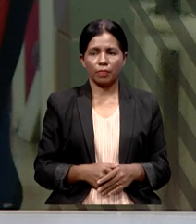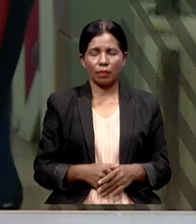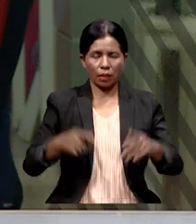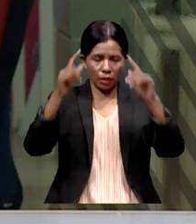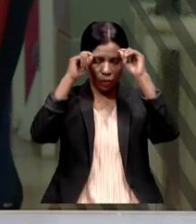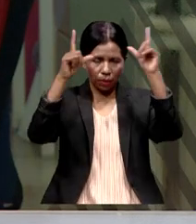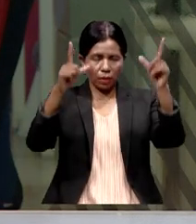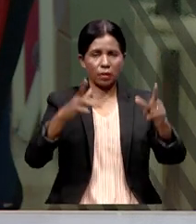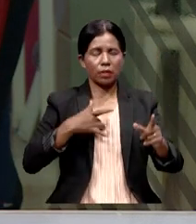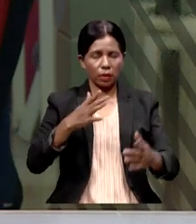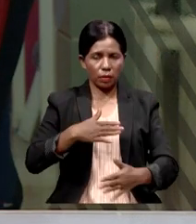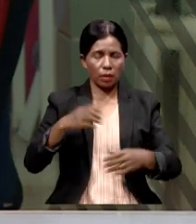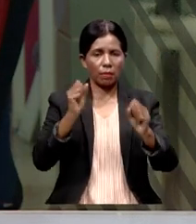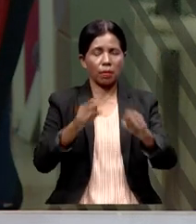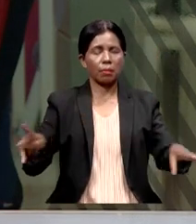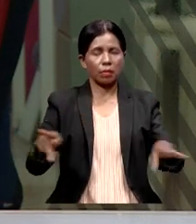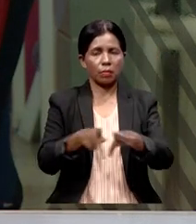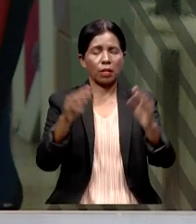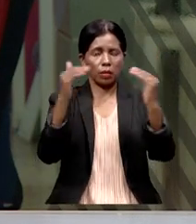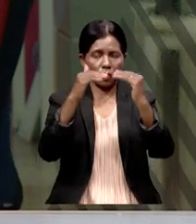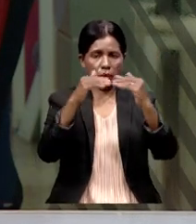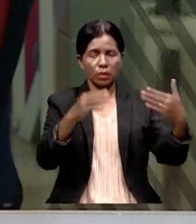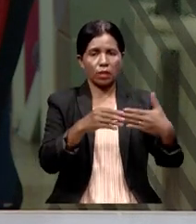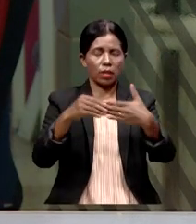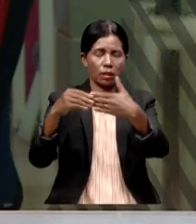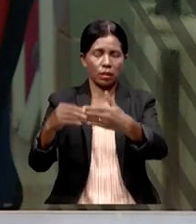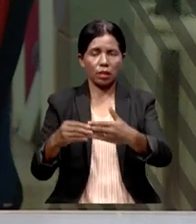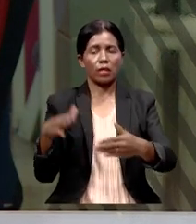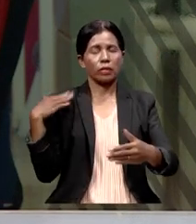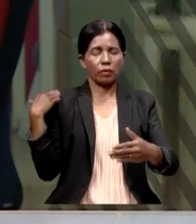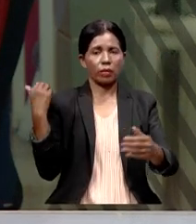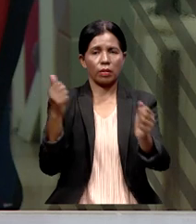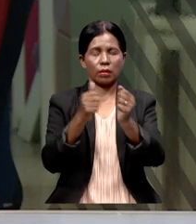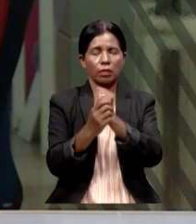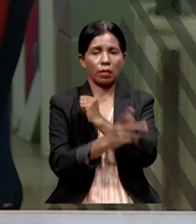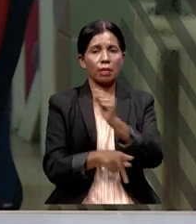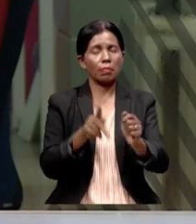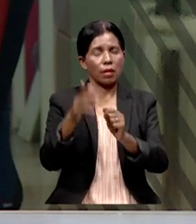Timor-Leste, orgulho também pela parte, encontro líder Cira Juventude Brilhante ASEAN.